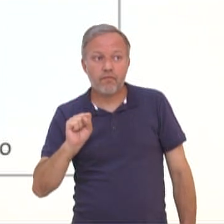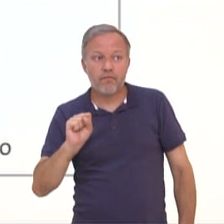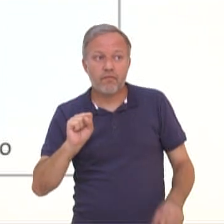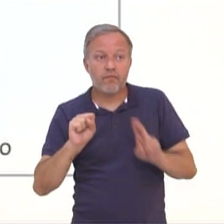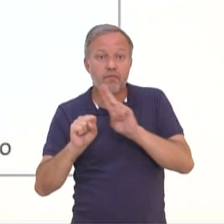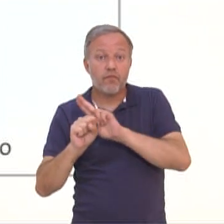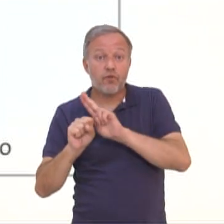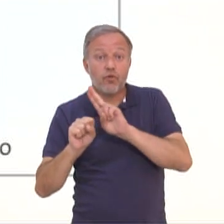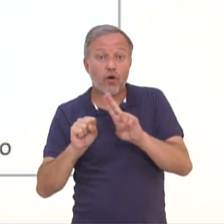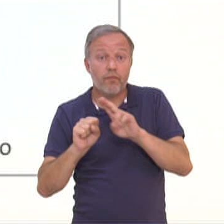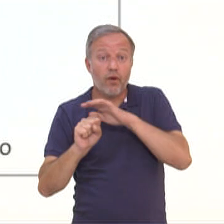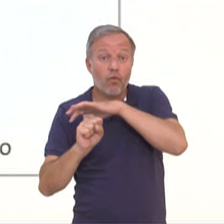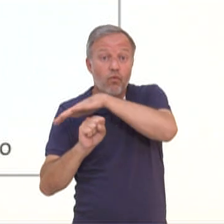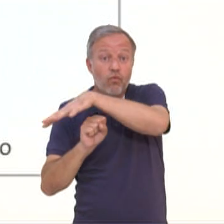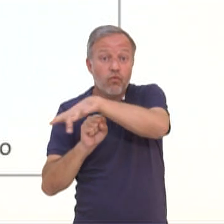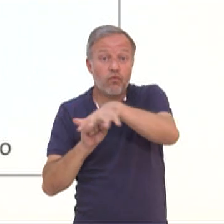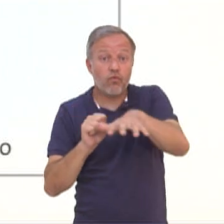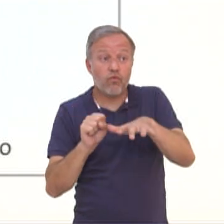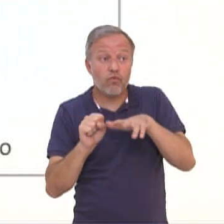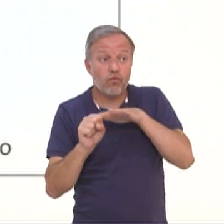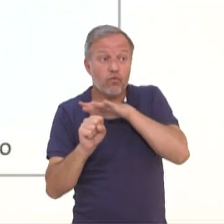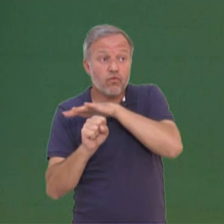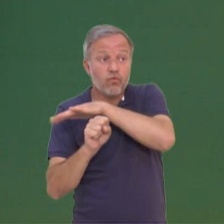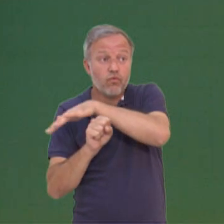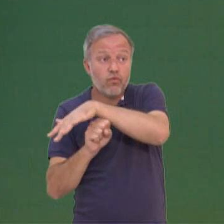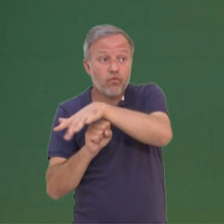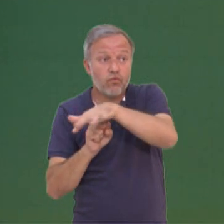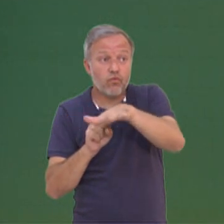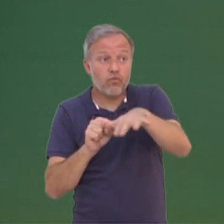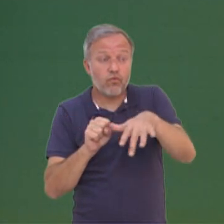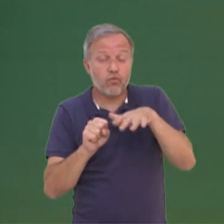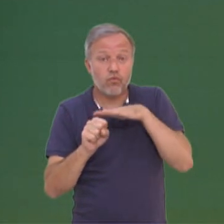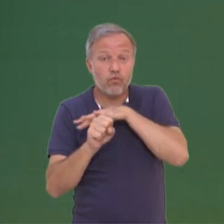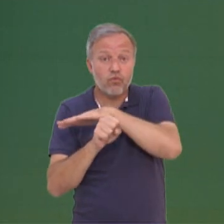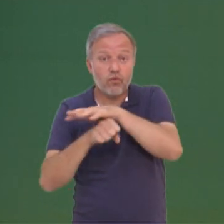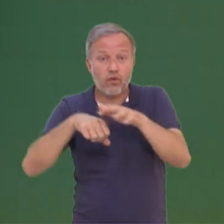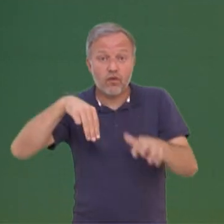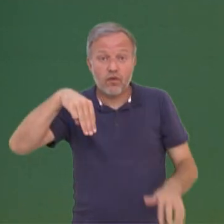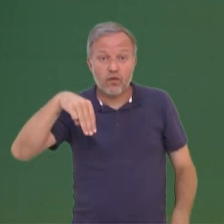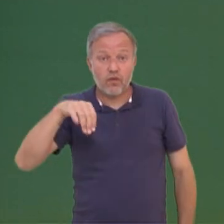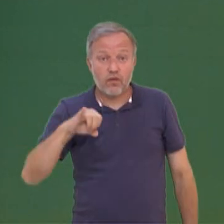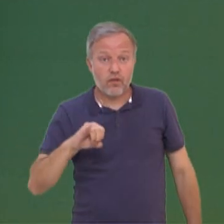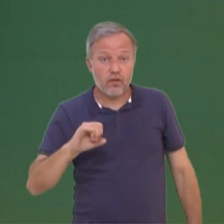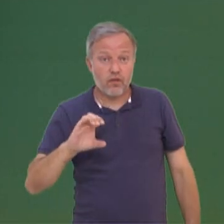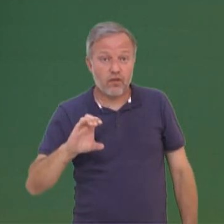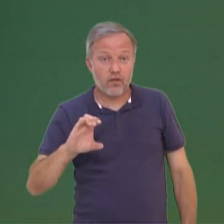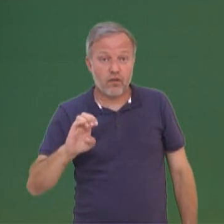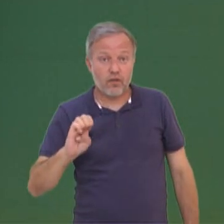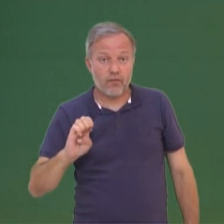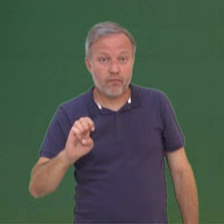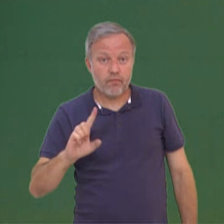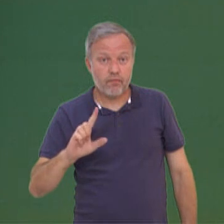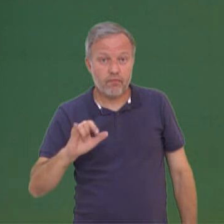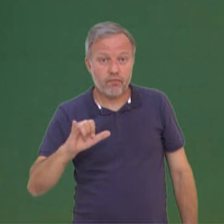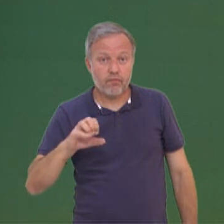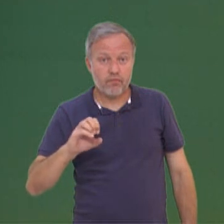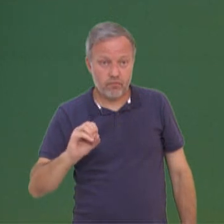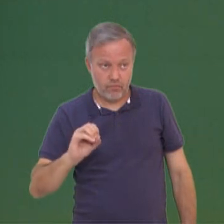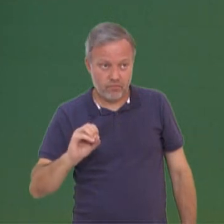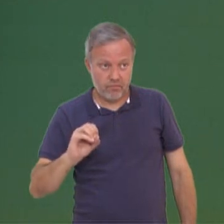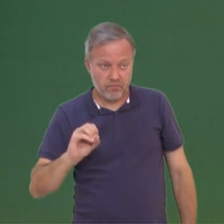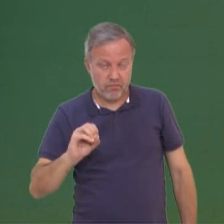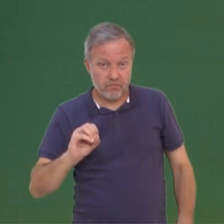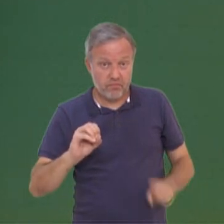o corpo do fungo. E quando a gente imagina os fungos que têm cogumelo, Basidiocarpus, o que a gente vê o cogumelo